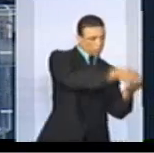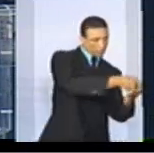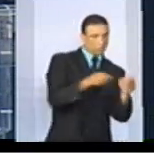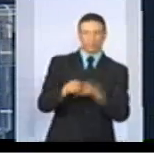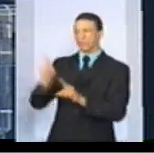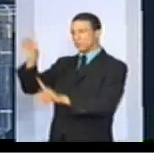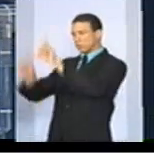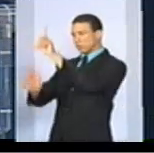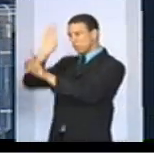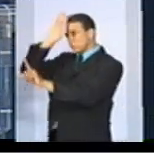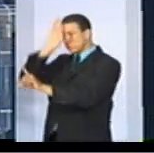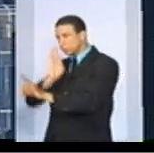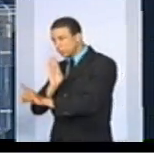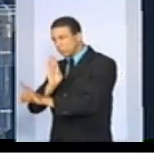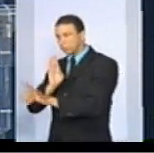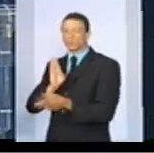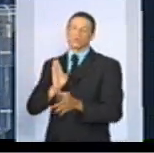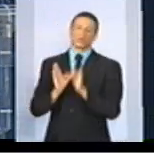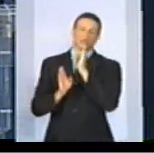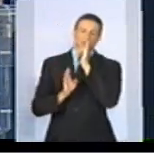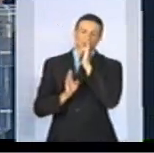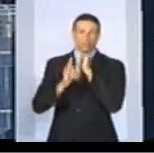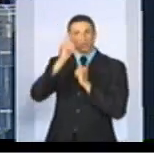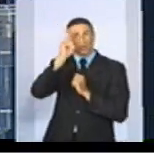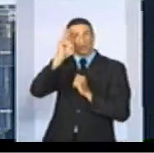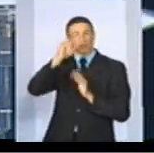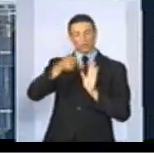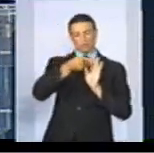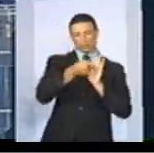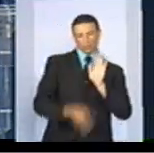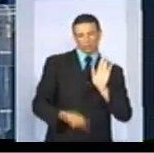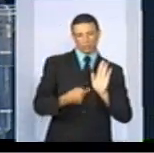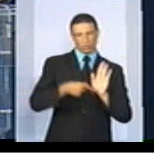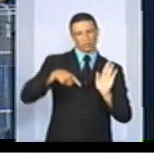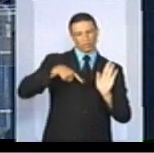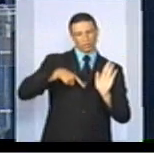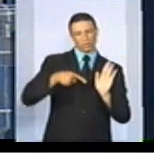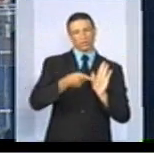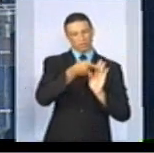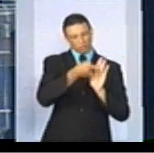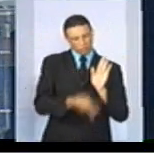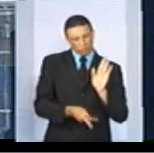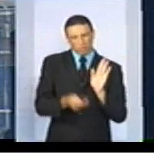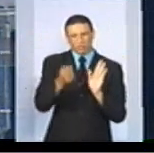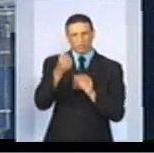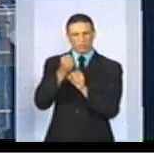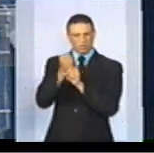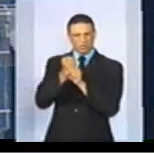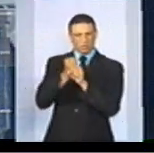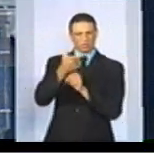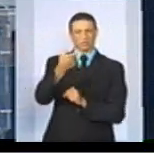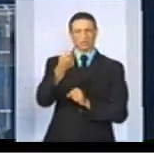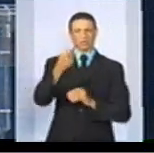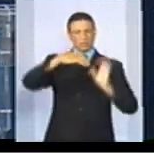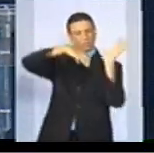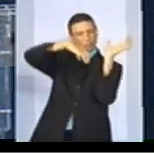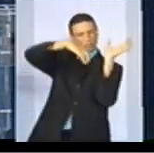aberta. Só para lembrar que a gente tem um projeto que tramita há quase 20 anos no Congresso